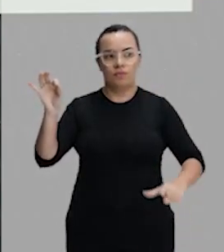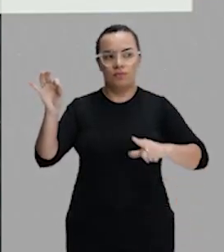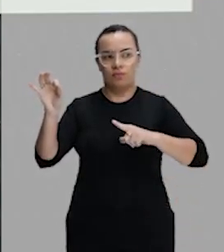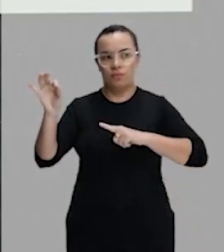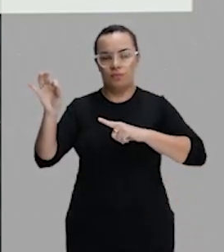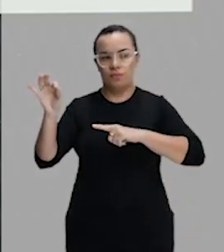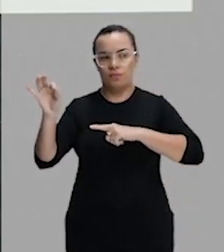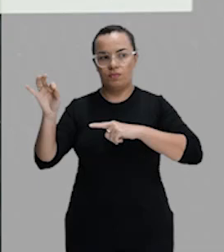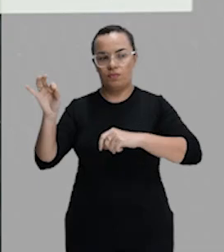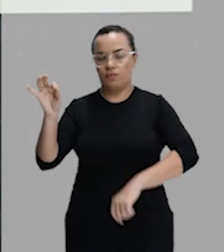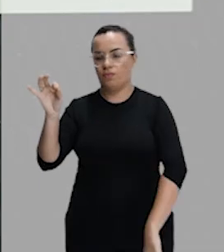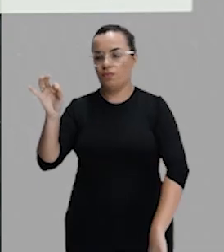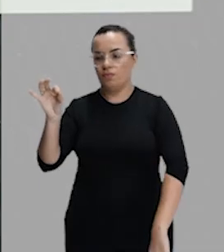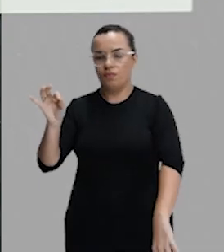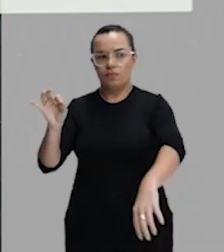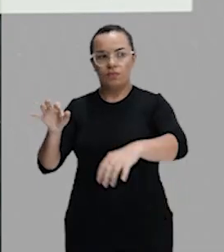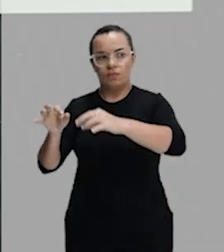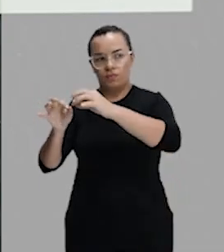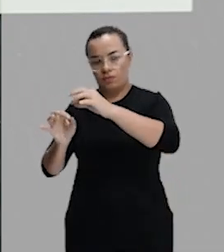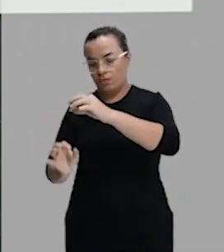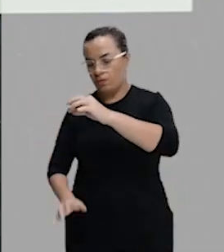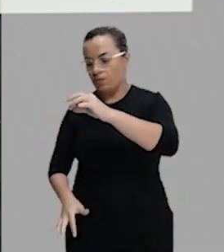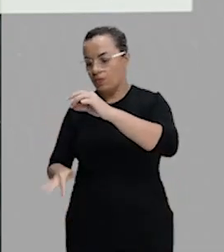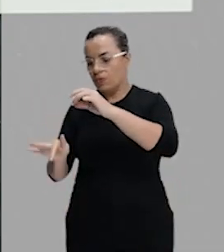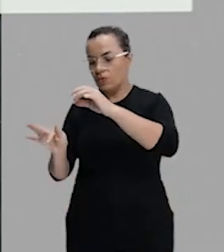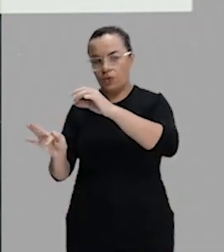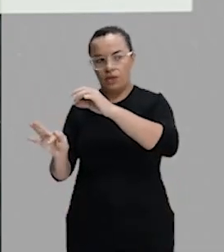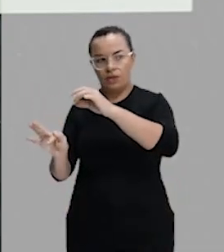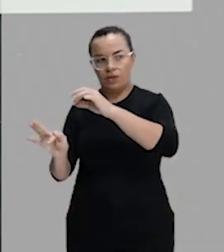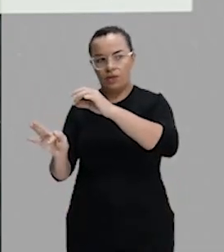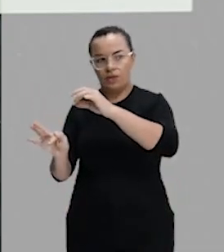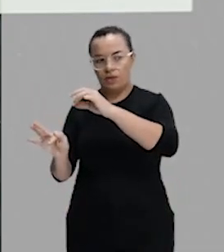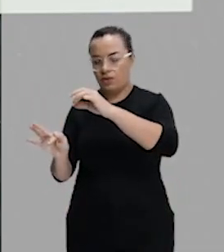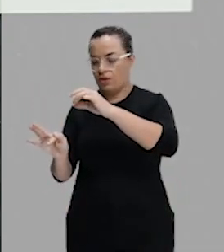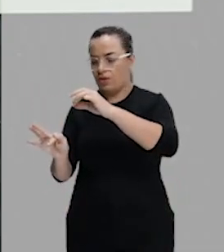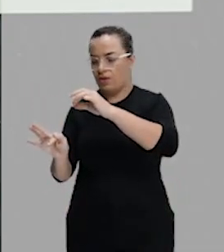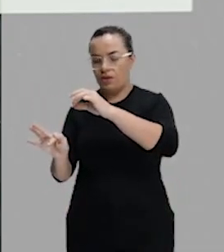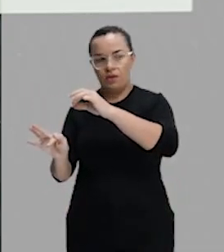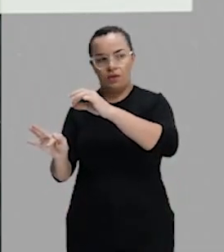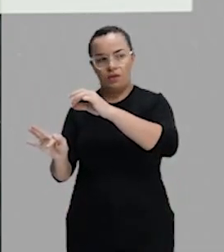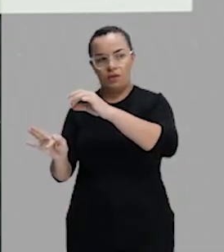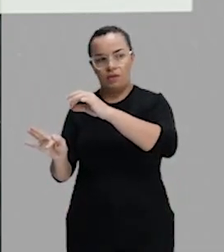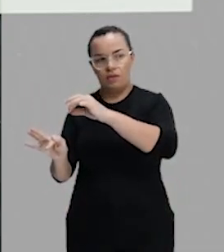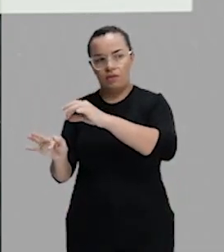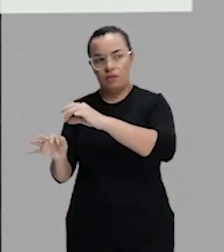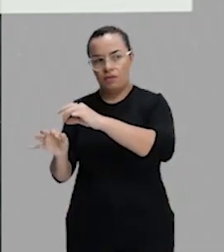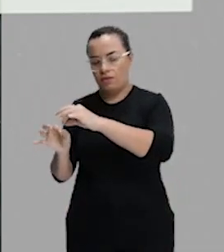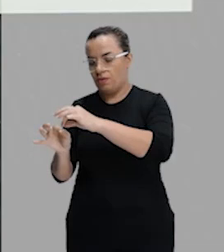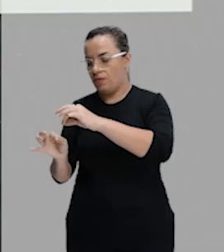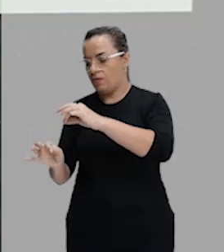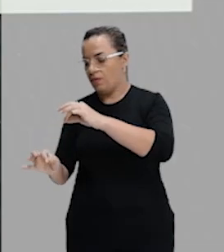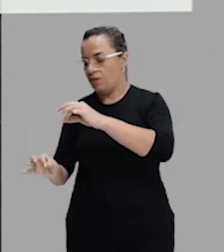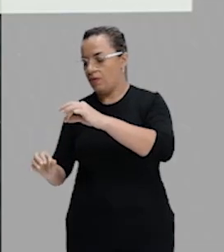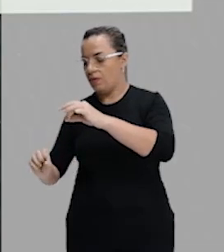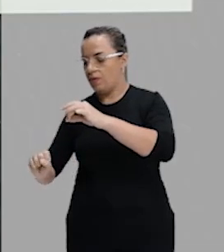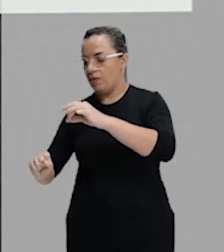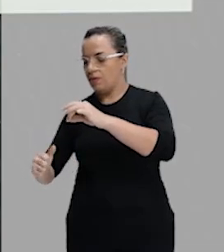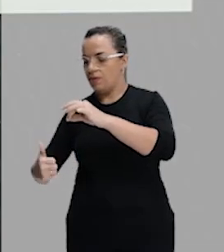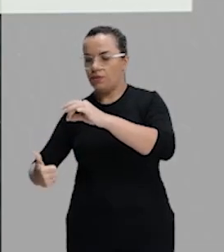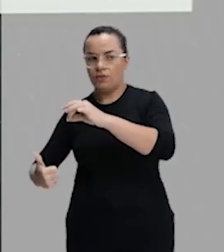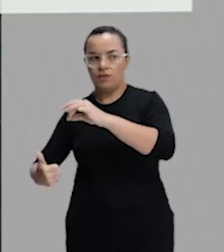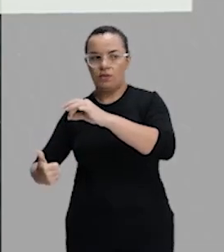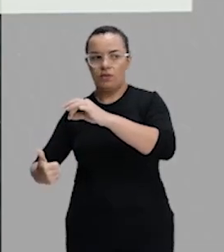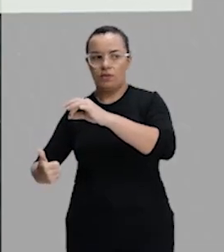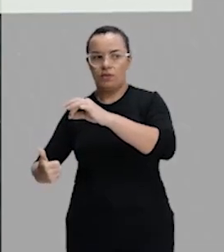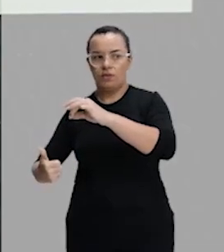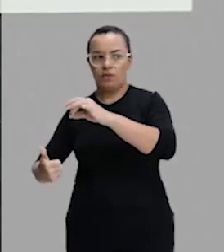S1, tá? Que também está aqui a uma mesma distância do ponto F e